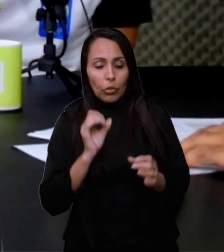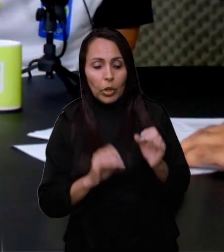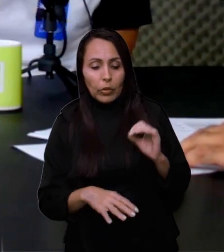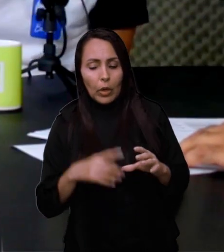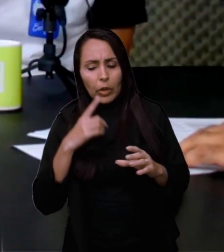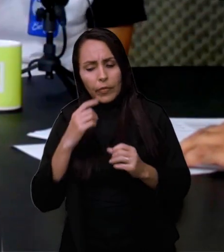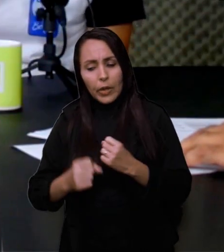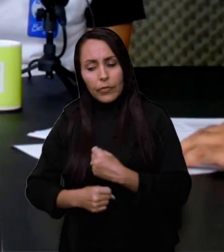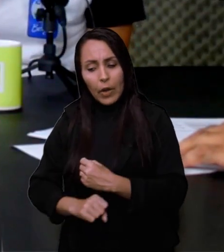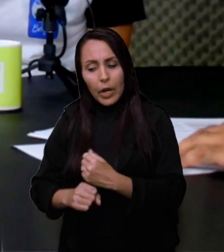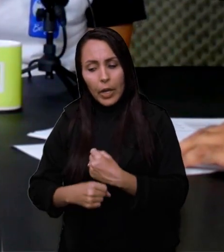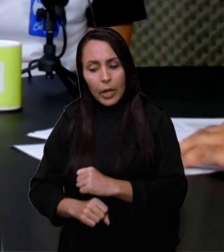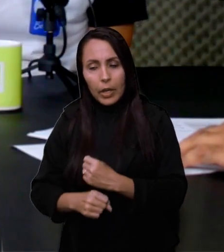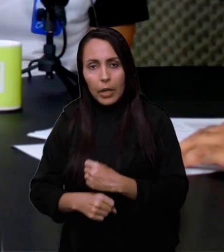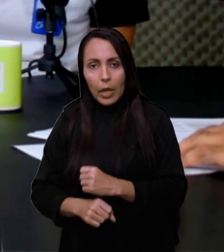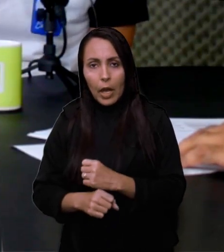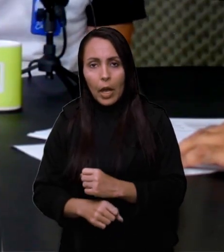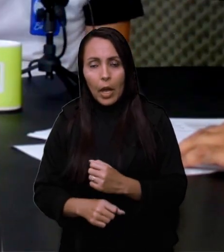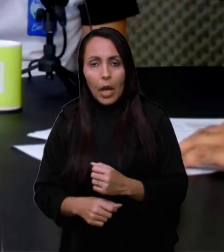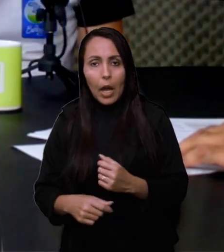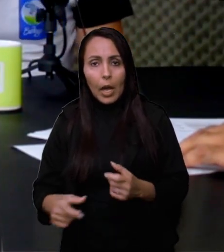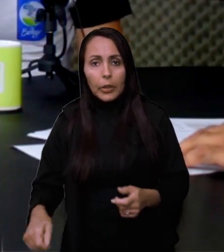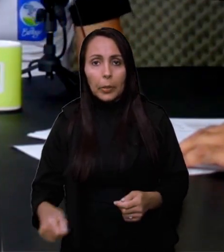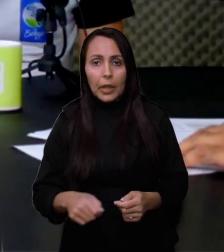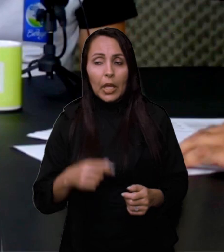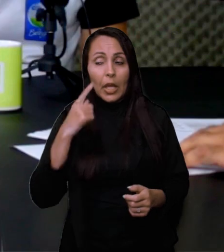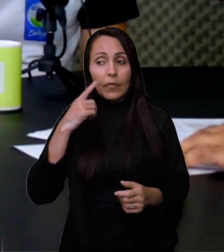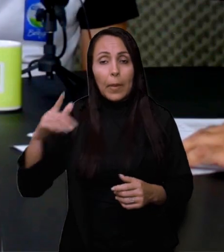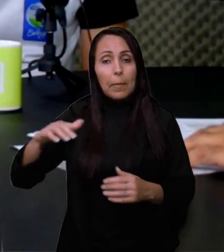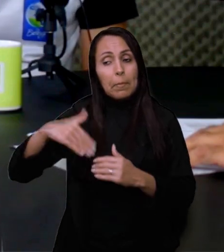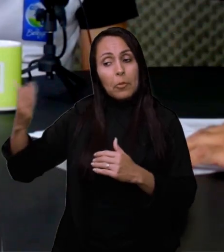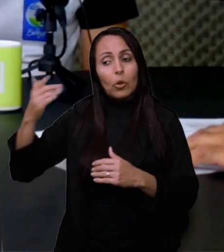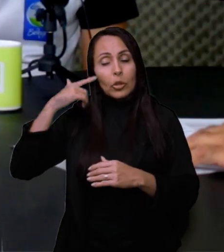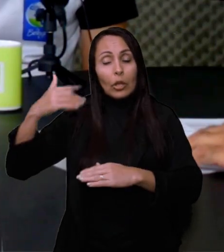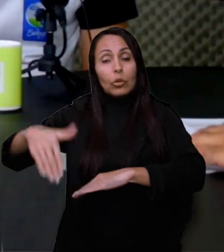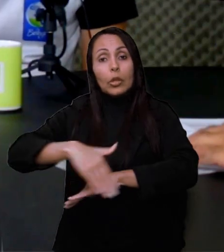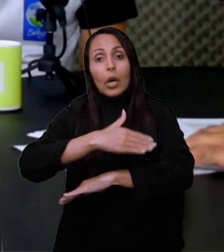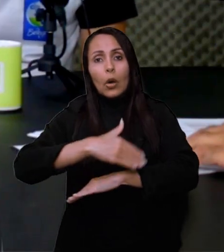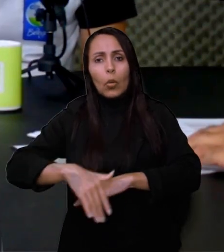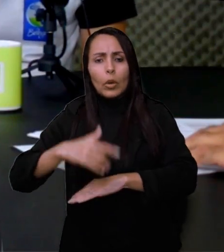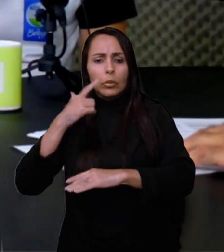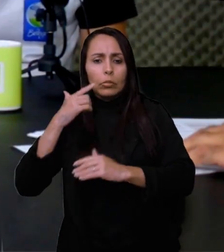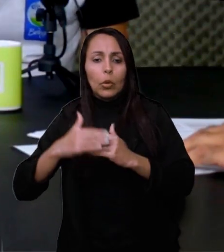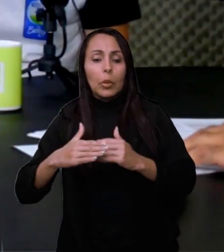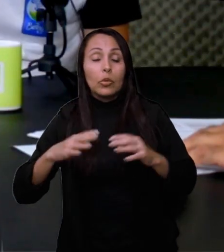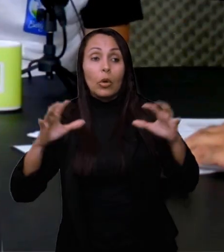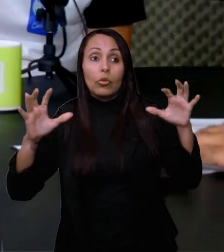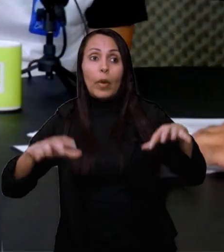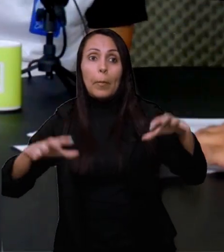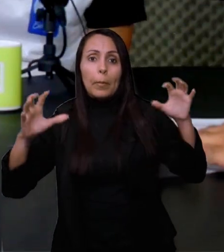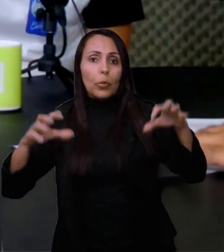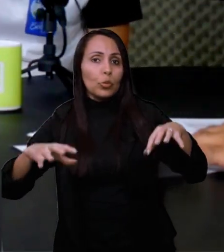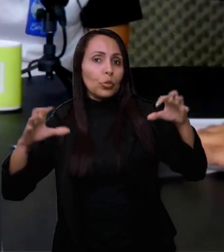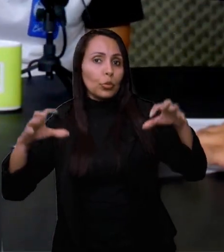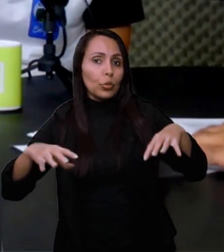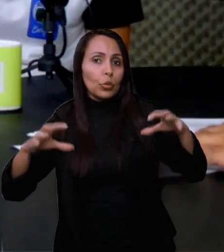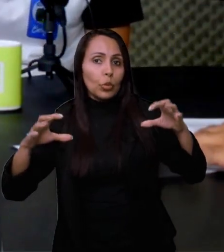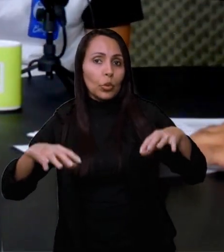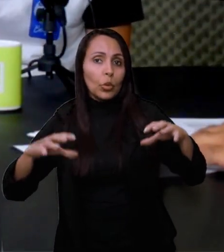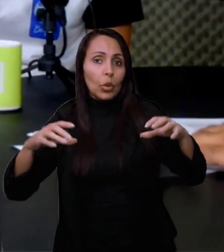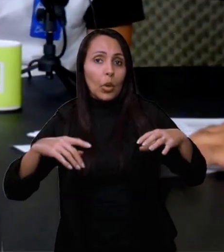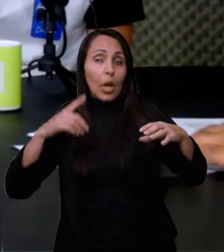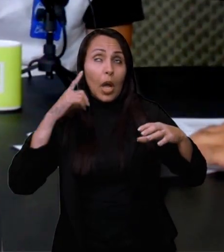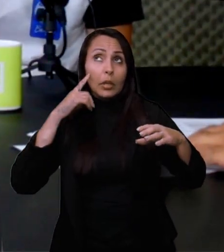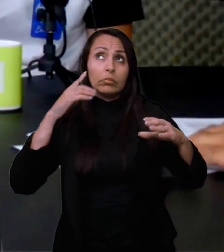para fora e não panha. Ela vai parar na rua. Começou a chover, o teto da